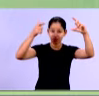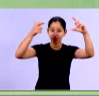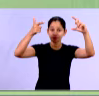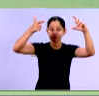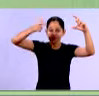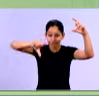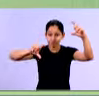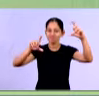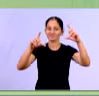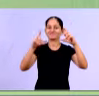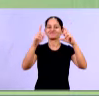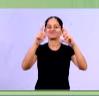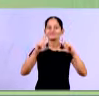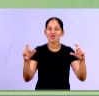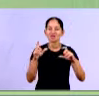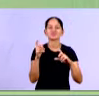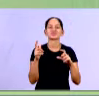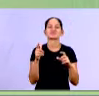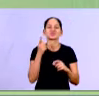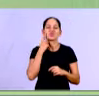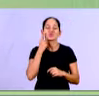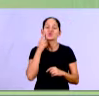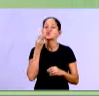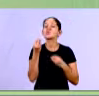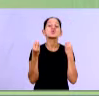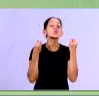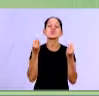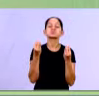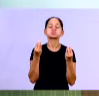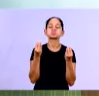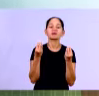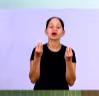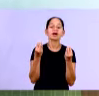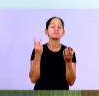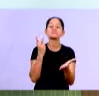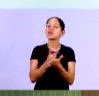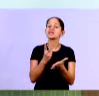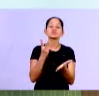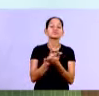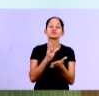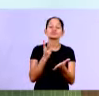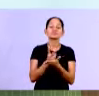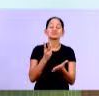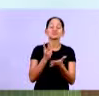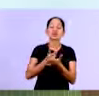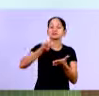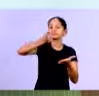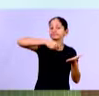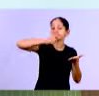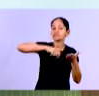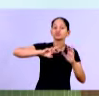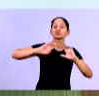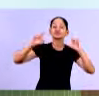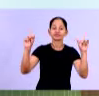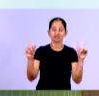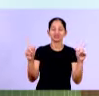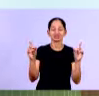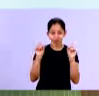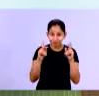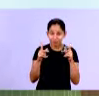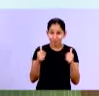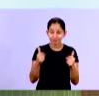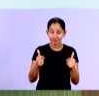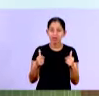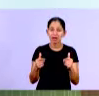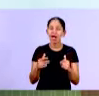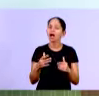pela equação de baixo. Vamos trocar em miúdos. É a mesma coisa escrito de outro modo, ok?